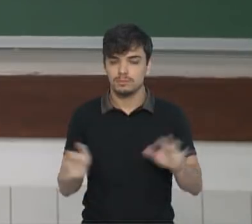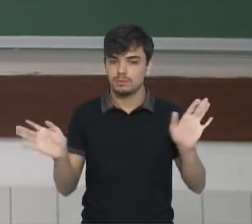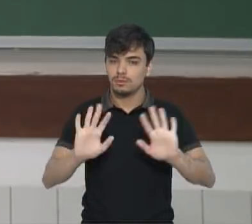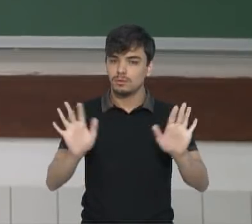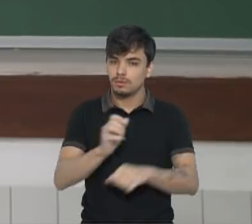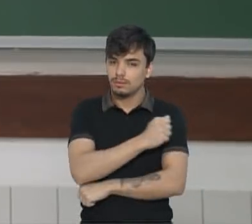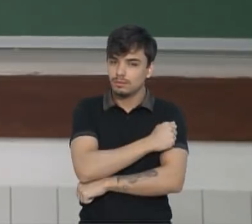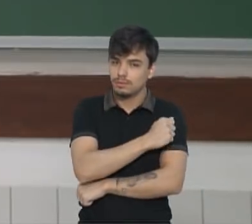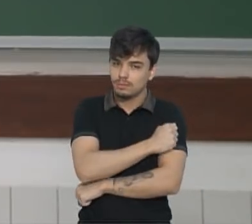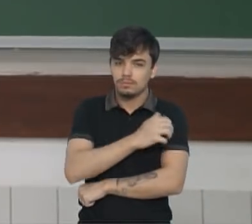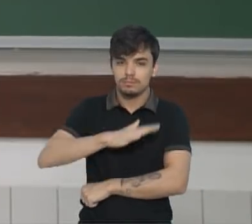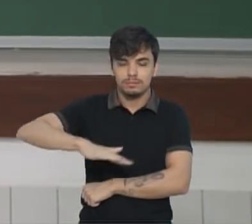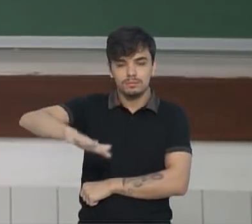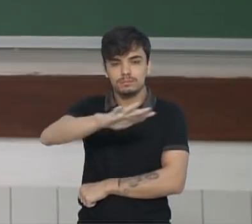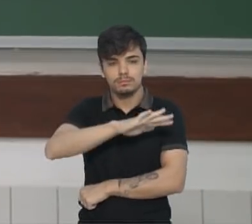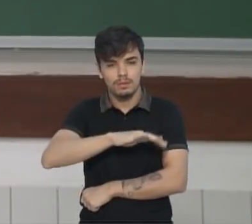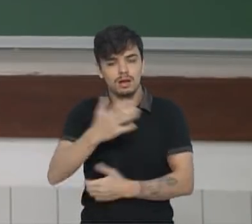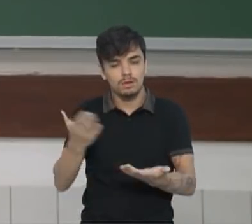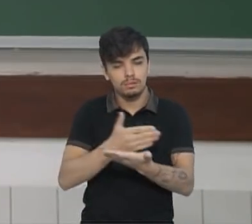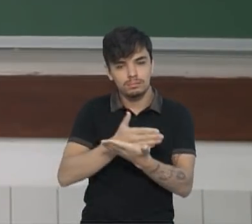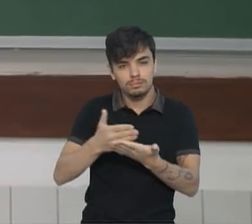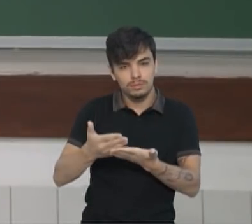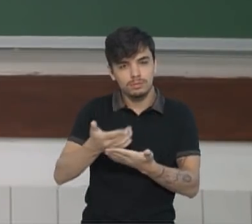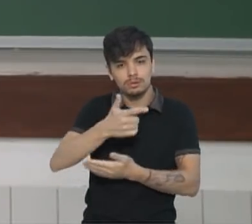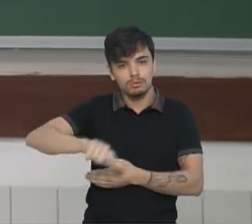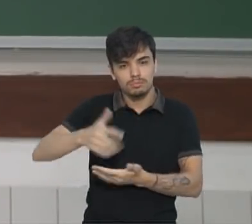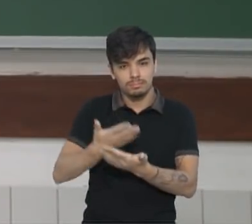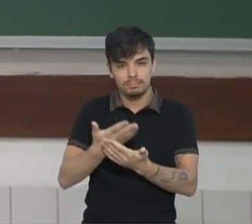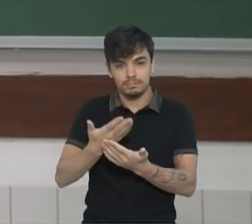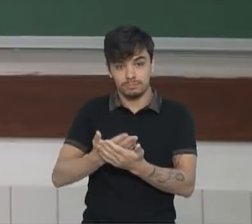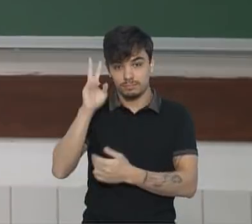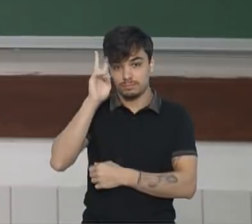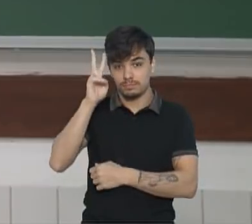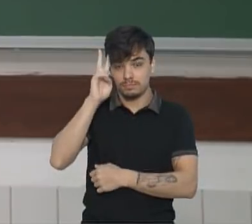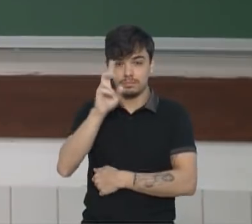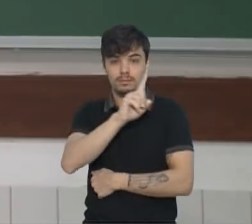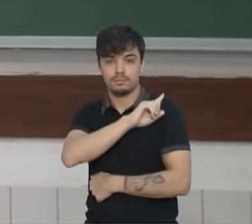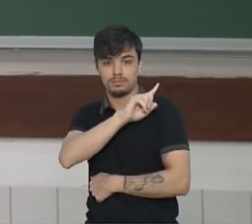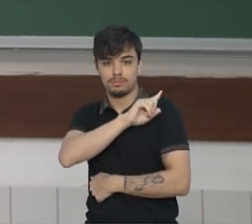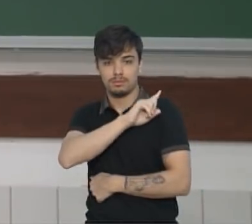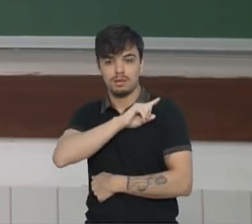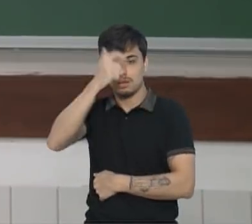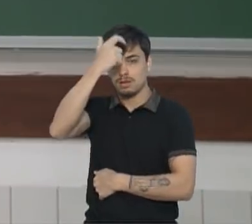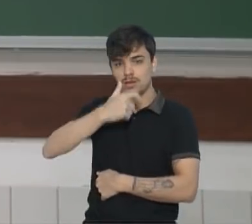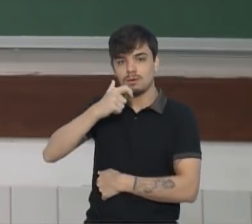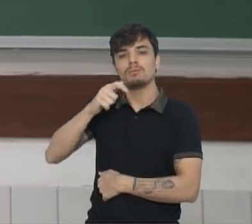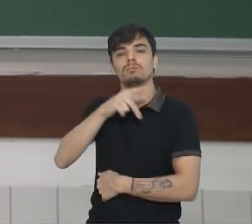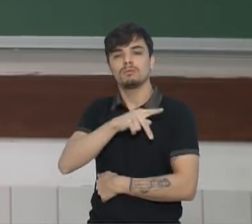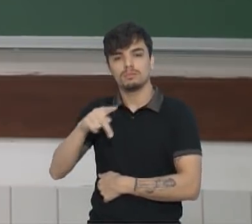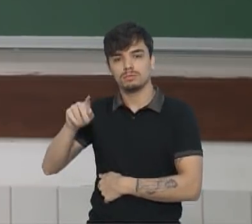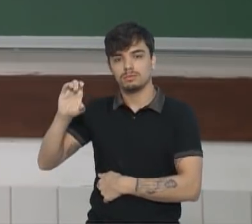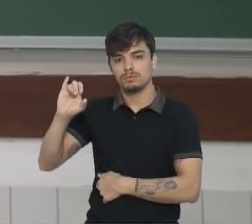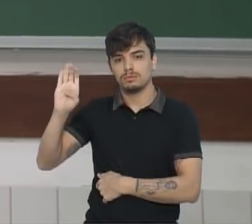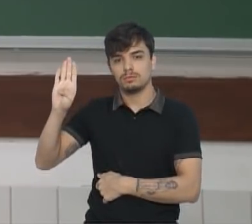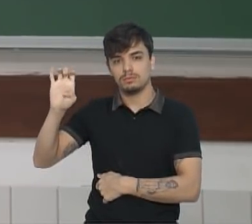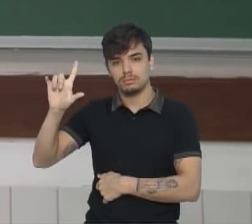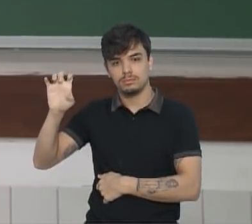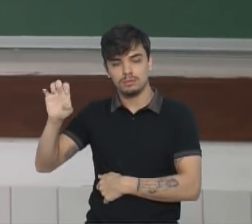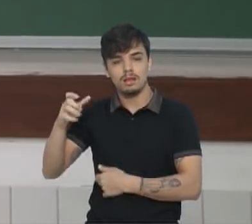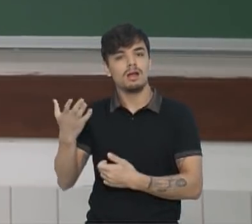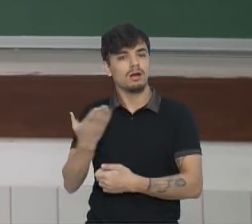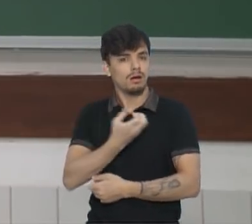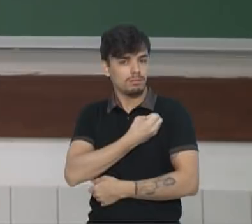Olá, alunos e alunas! Estamos iniciando mais uma aula de História da primeira série. Eu sou a professora Cibele, aula 30, onde hoje a gente vai